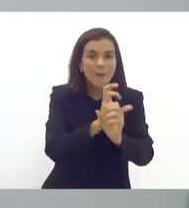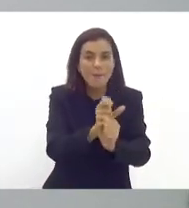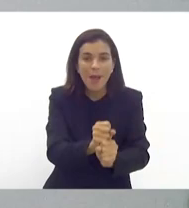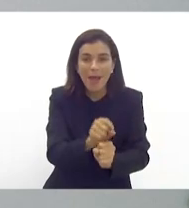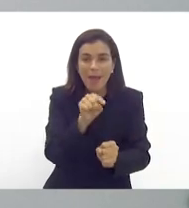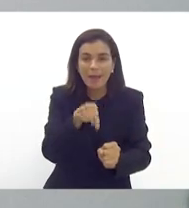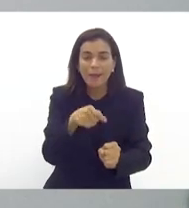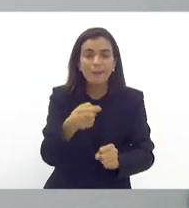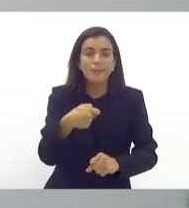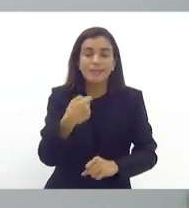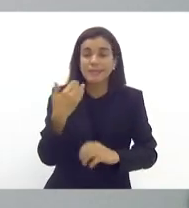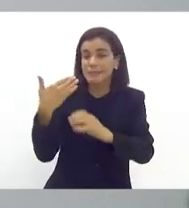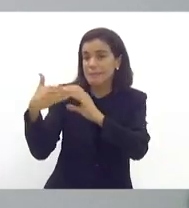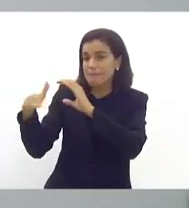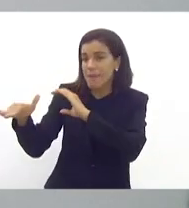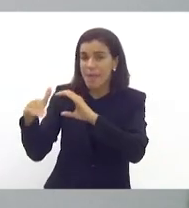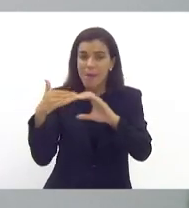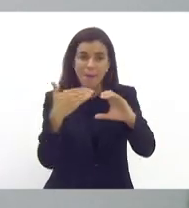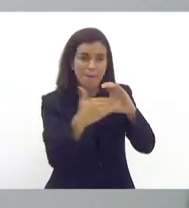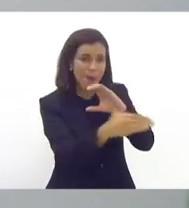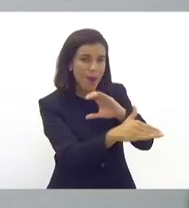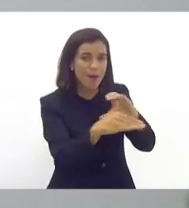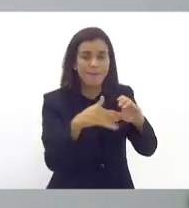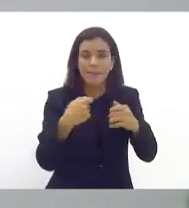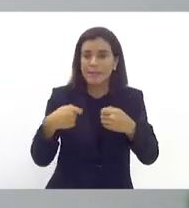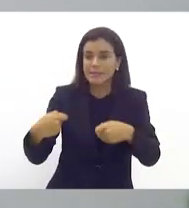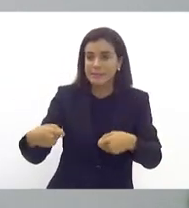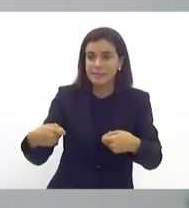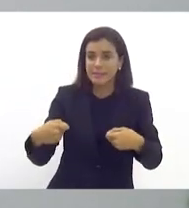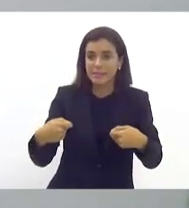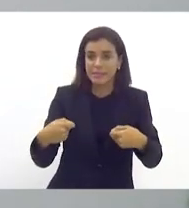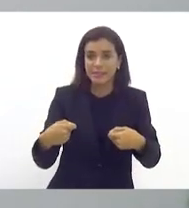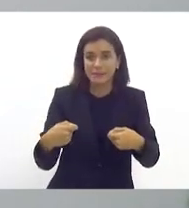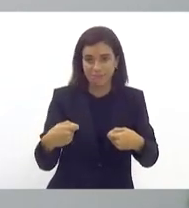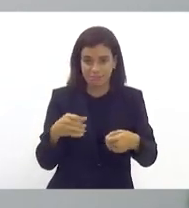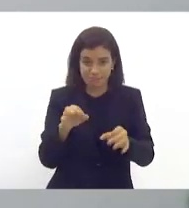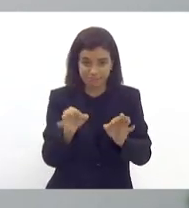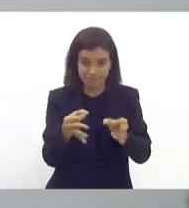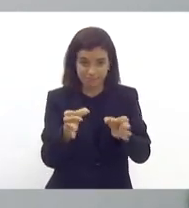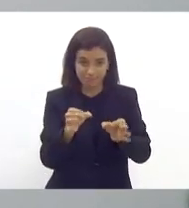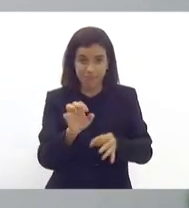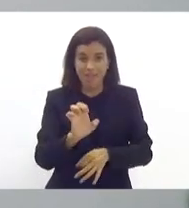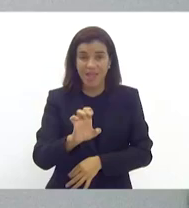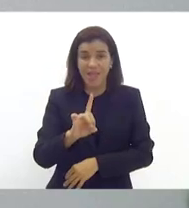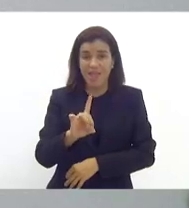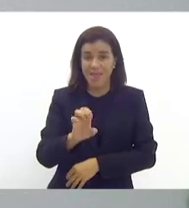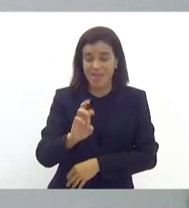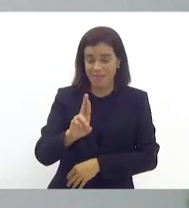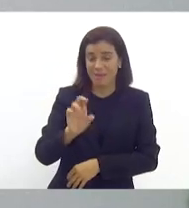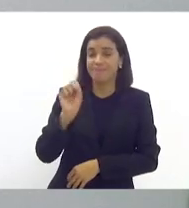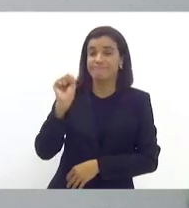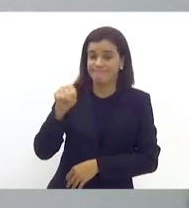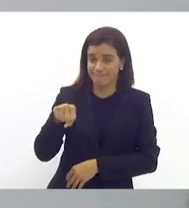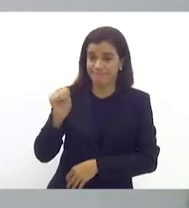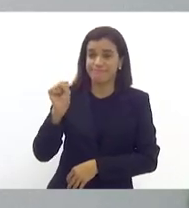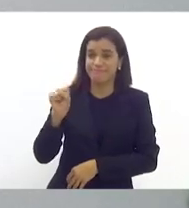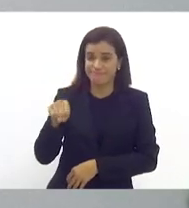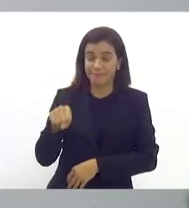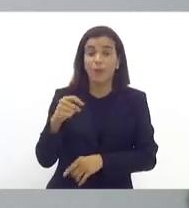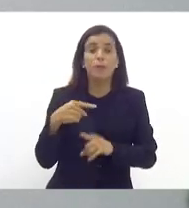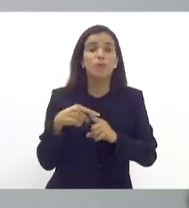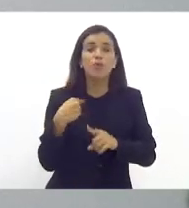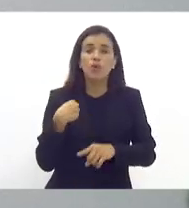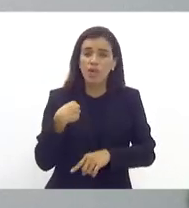nós tem que mandar um e-mail para cá para lá bater tambor não é isso é é tá lançando na cabeça eu fico cobrando